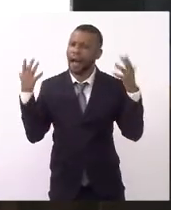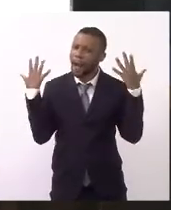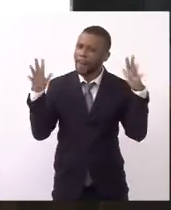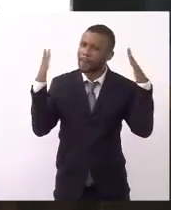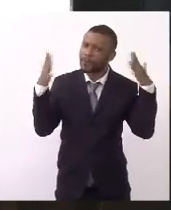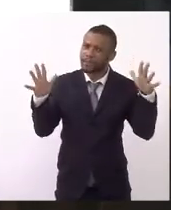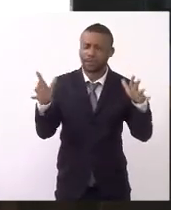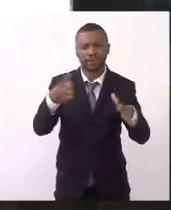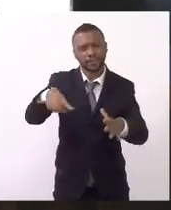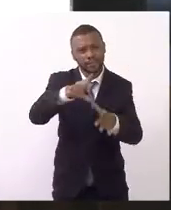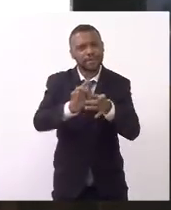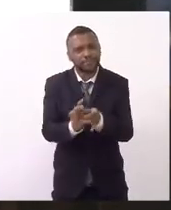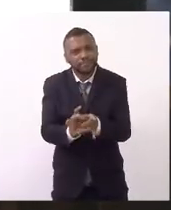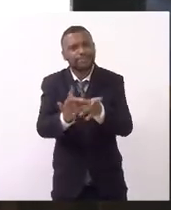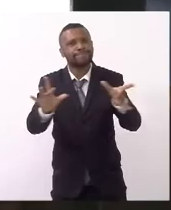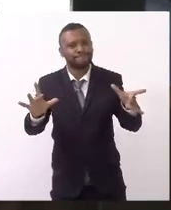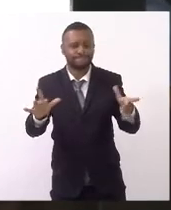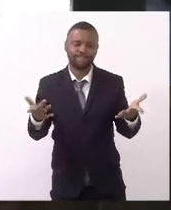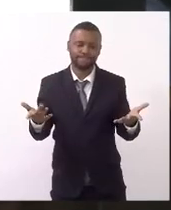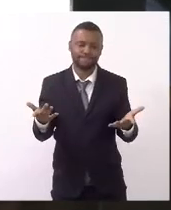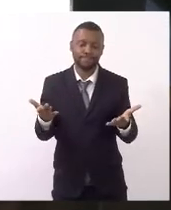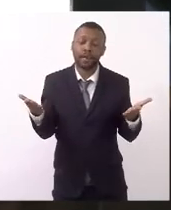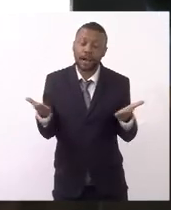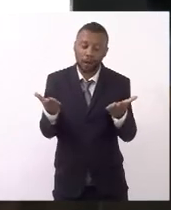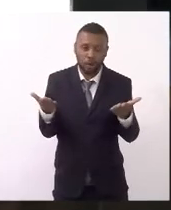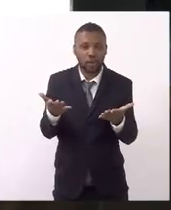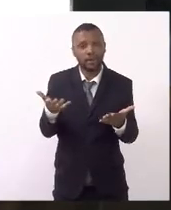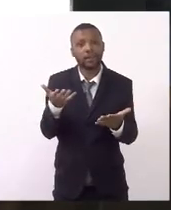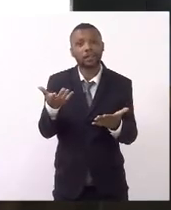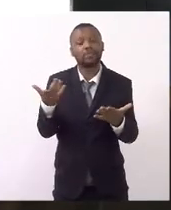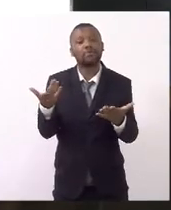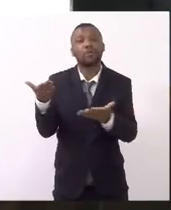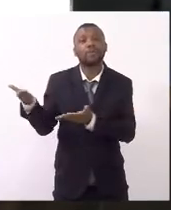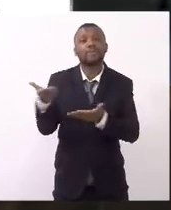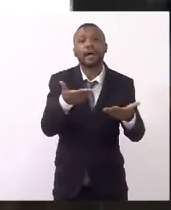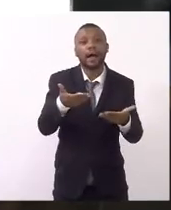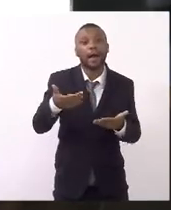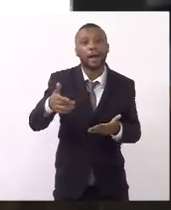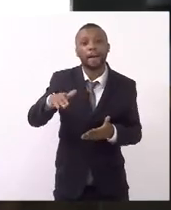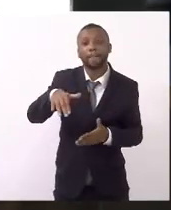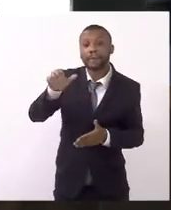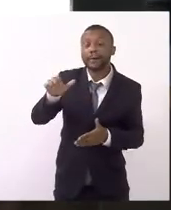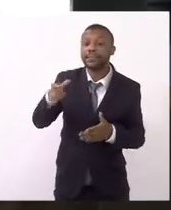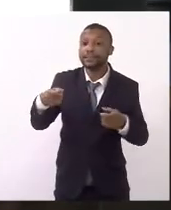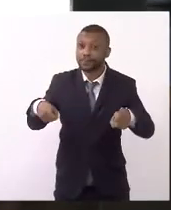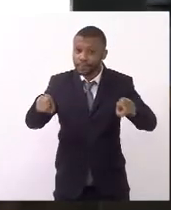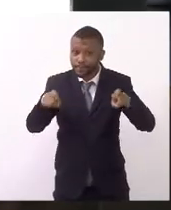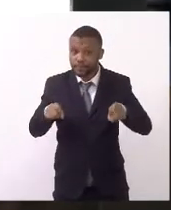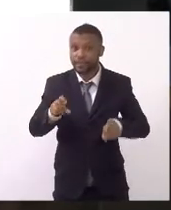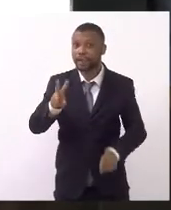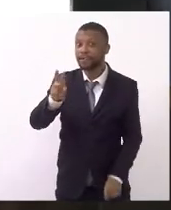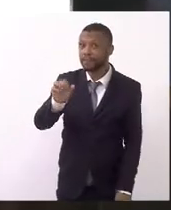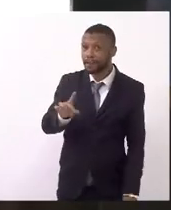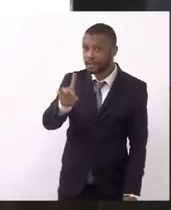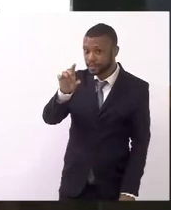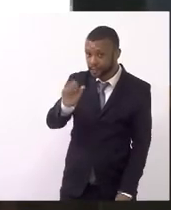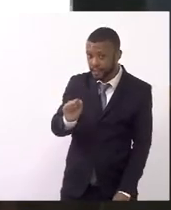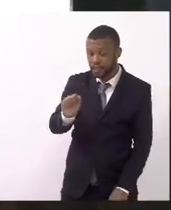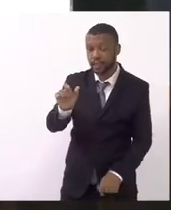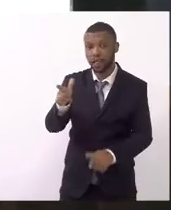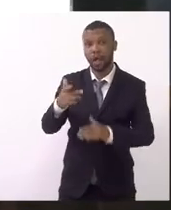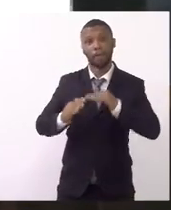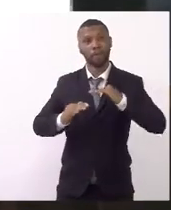fiquem à vontade gostaria agora de convidar aí a Vanda de Araújo Vanda